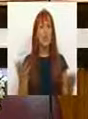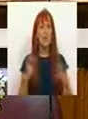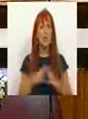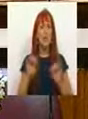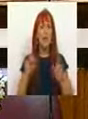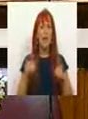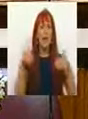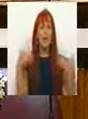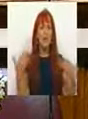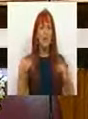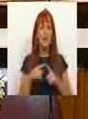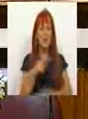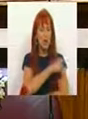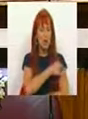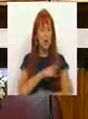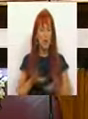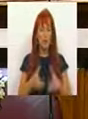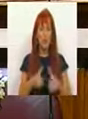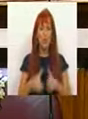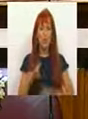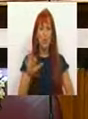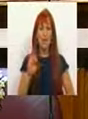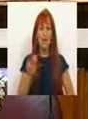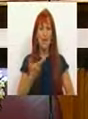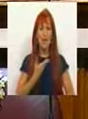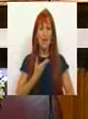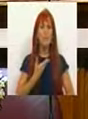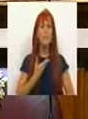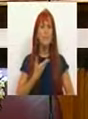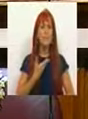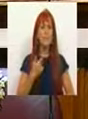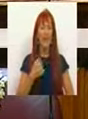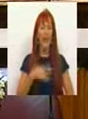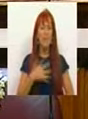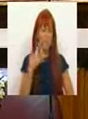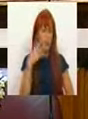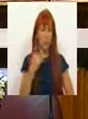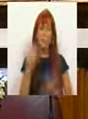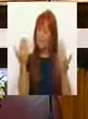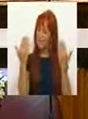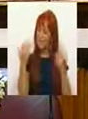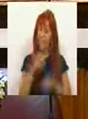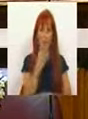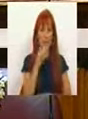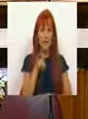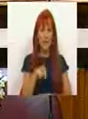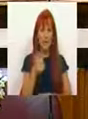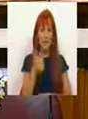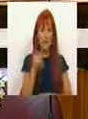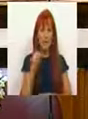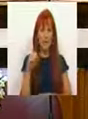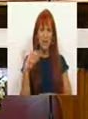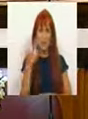Deputados, em primeiro lugar, e em nome do Grupo Parlamentar do Partido Social Democrata, quero naturalmente saudar os